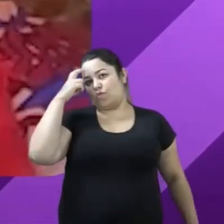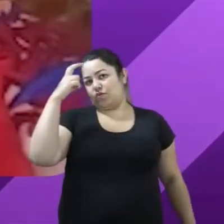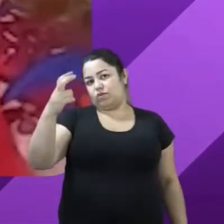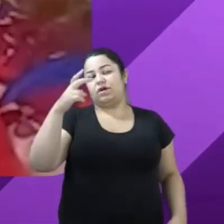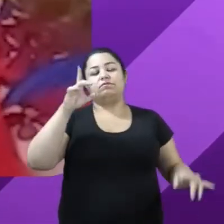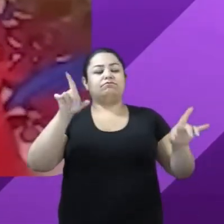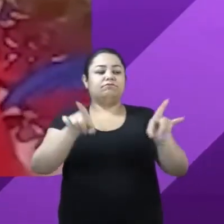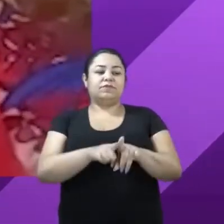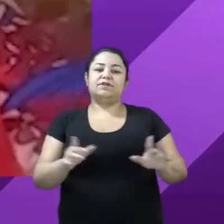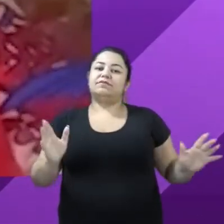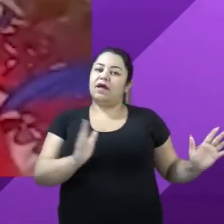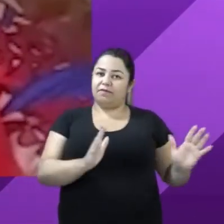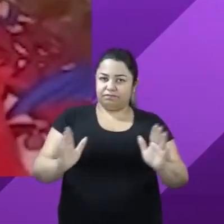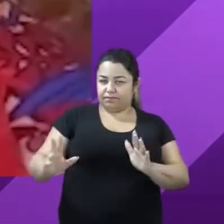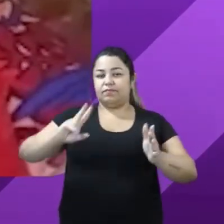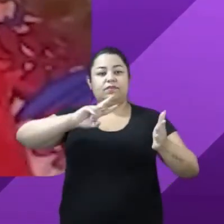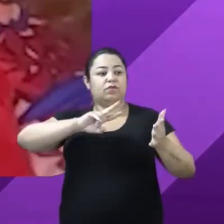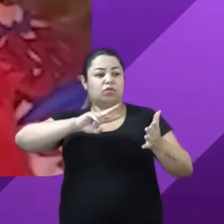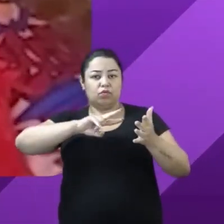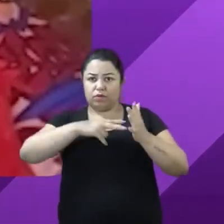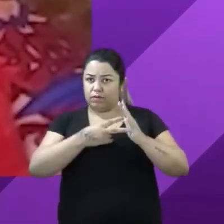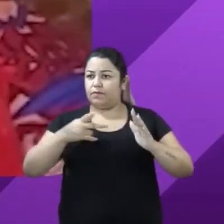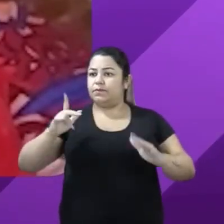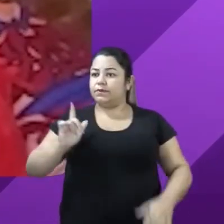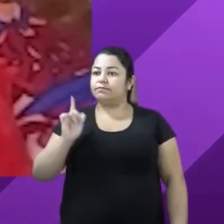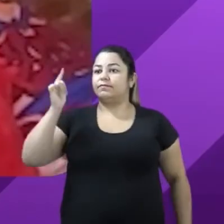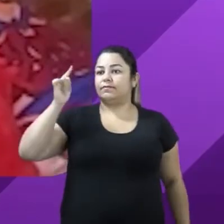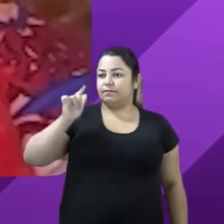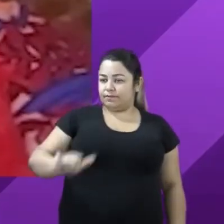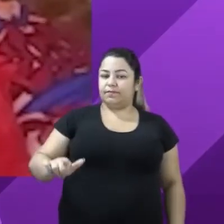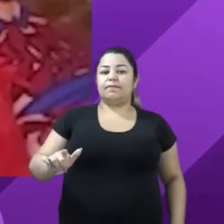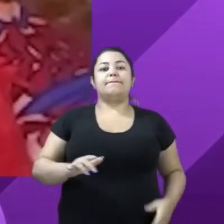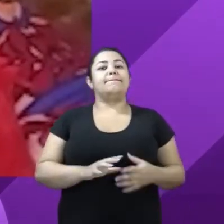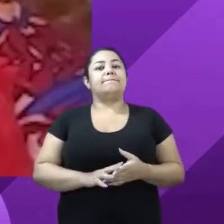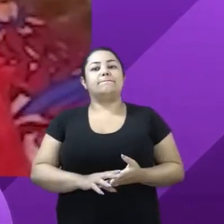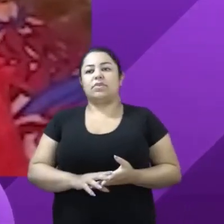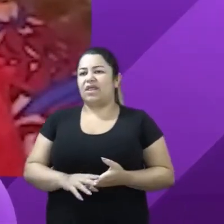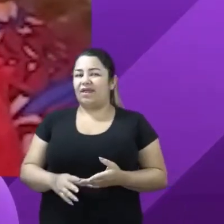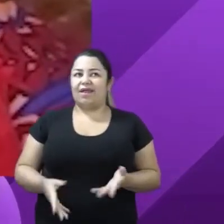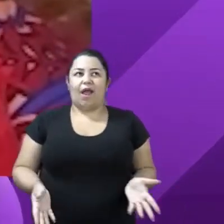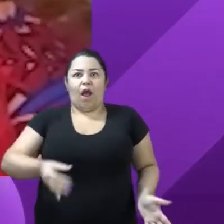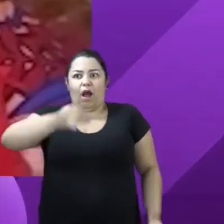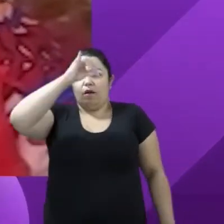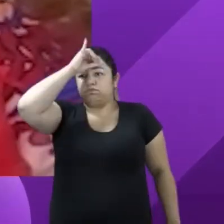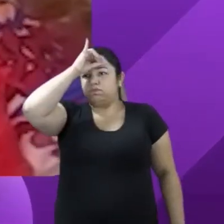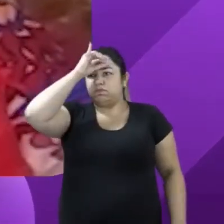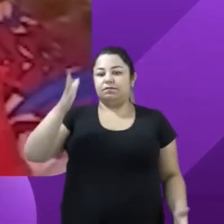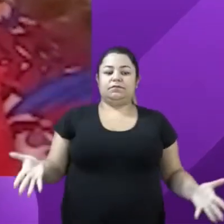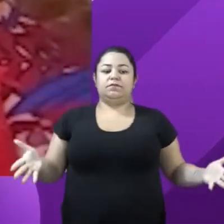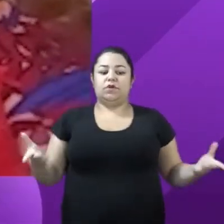E aí ajudando, mais uma vez, né, nesse círculo aí, do combate é a ignorância, né, no combate